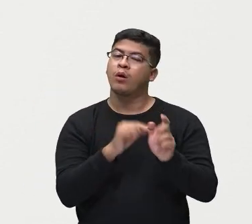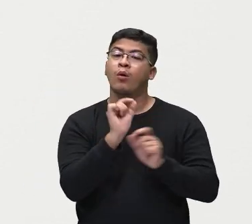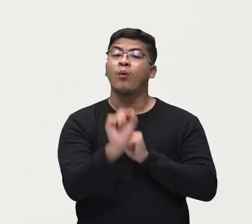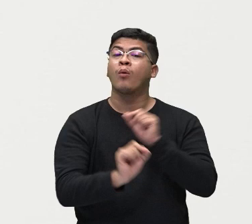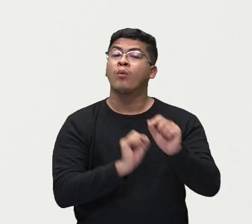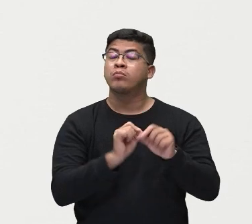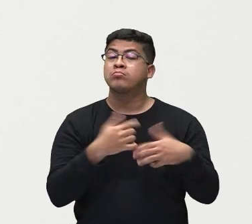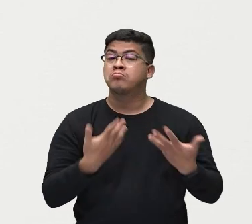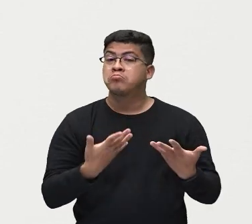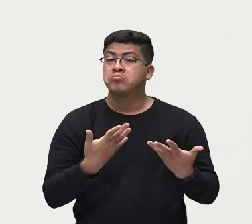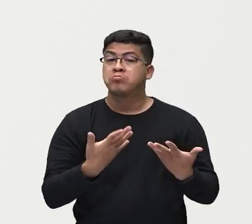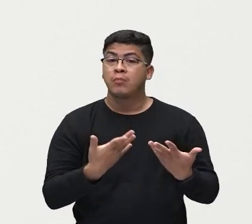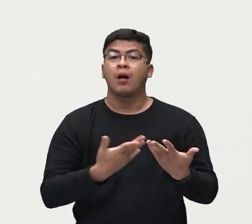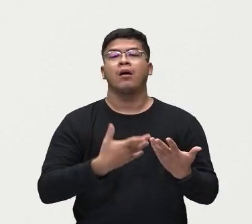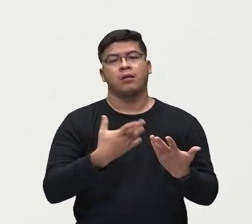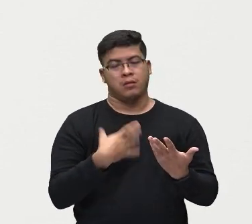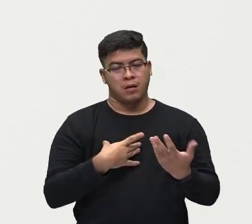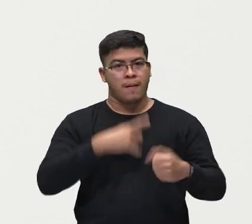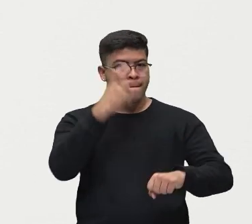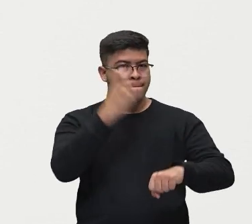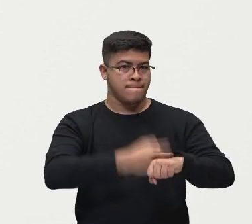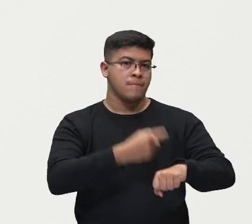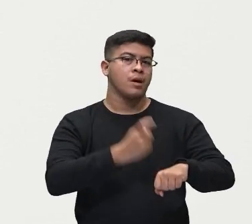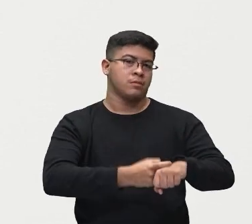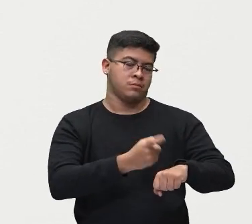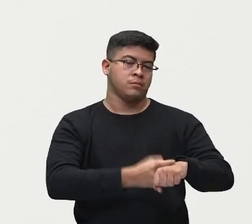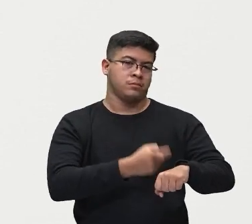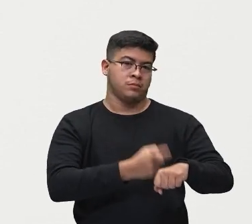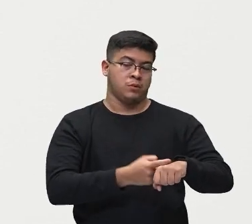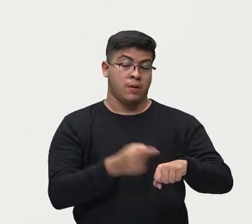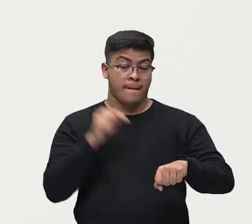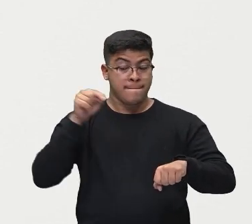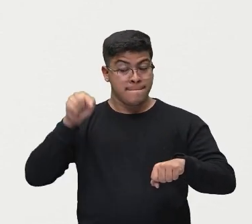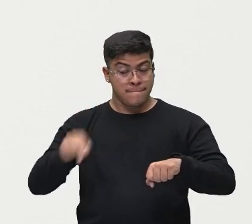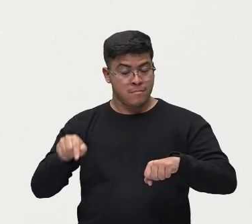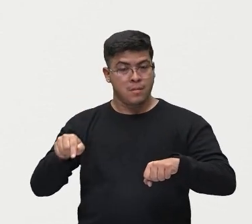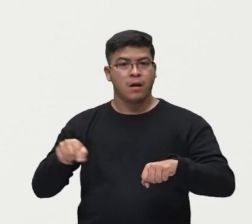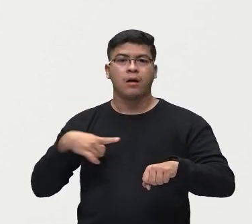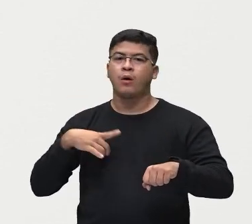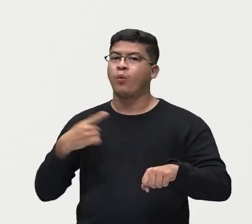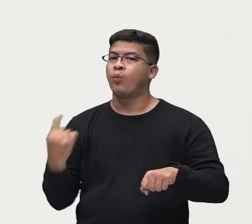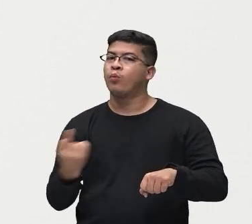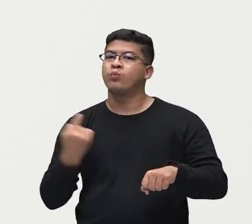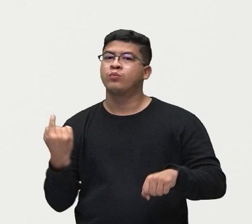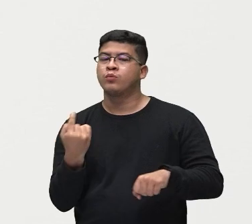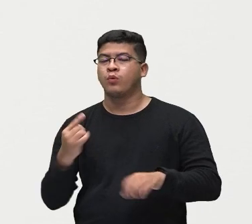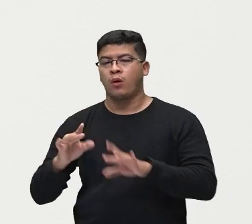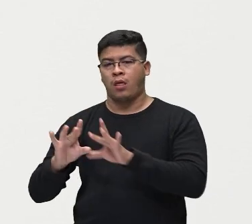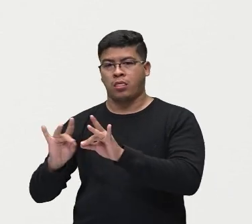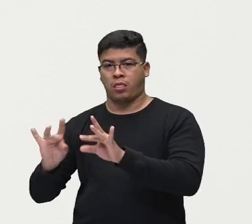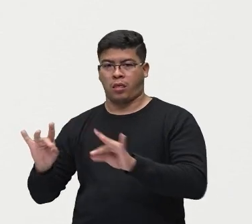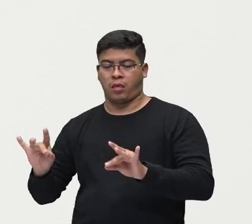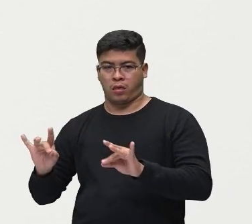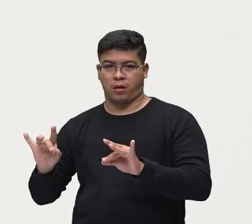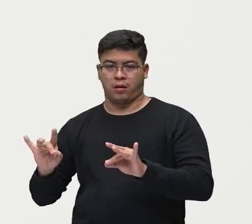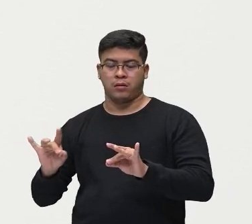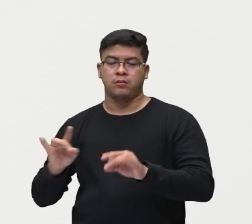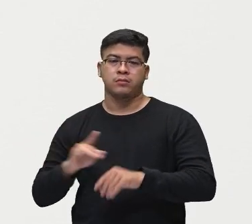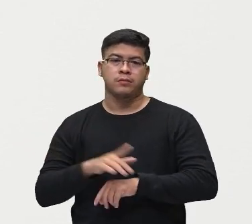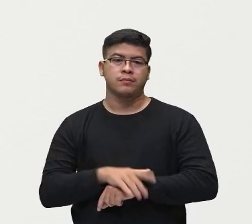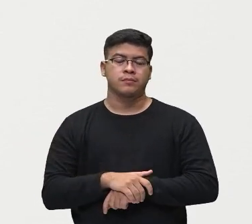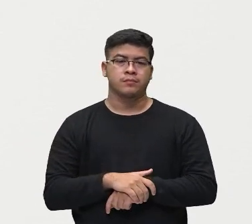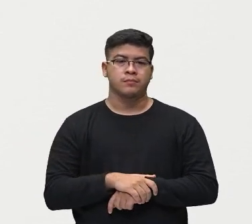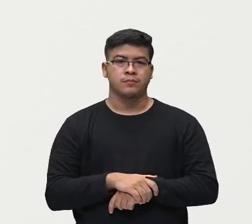É lógico que os outros metais aquecidos podem ficar líquido, mas o mercúrio, ele já se apresenta